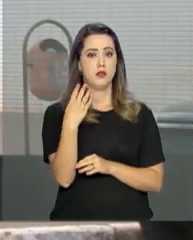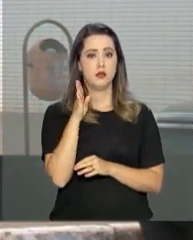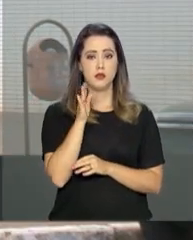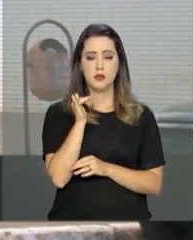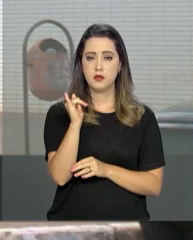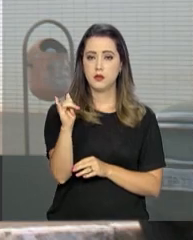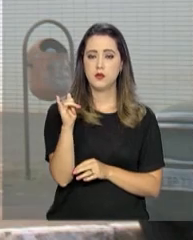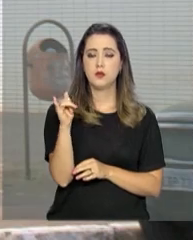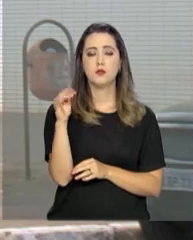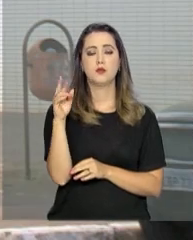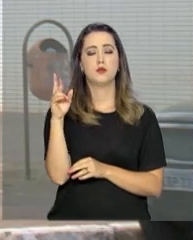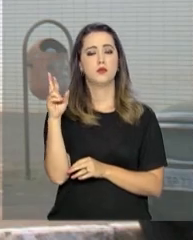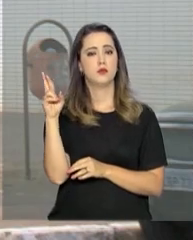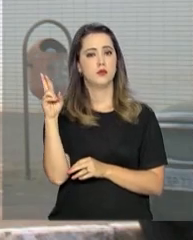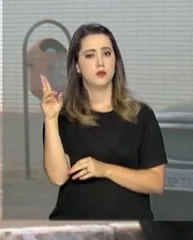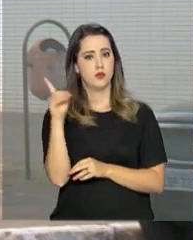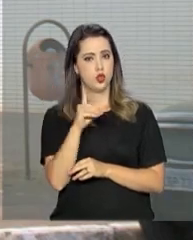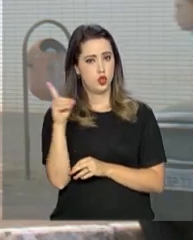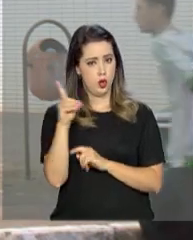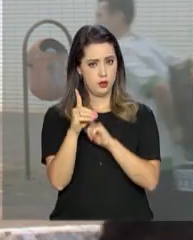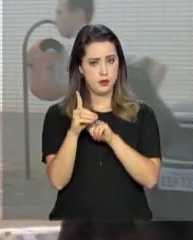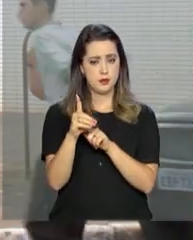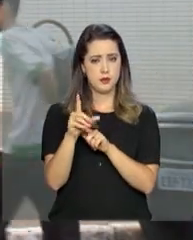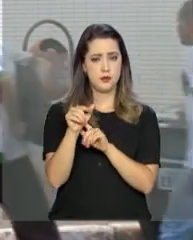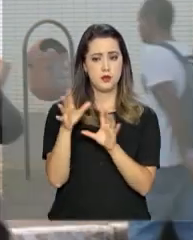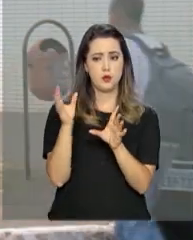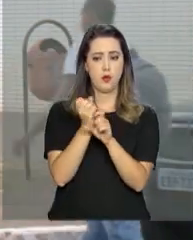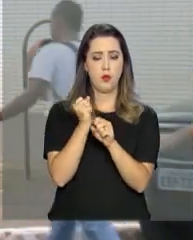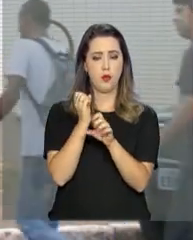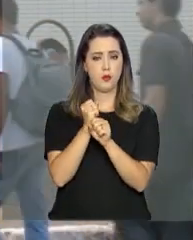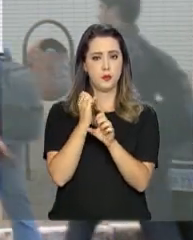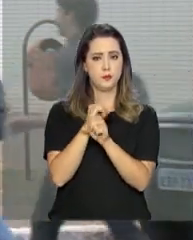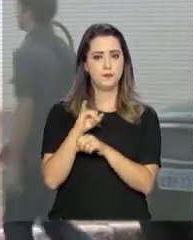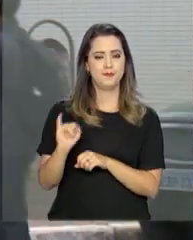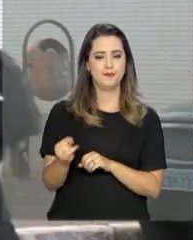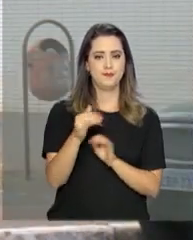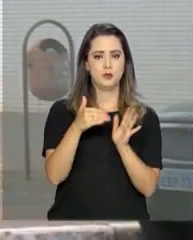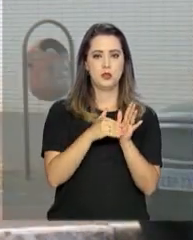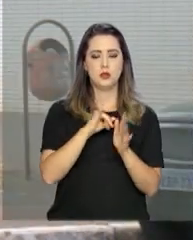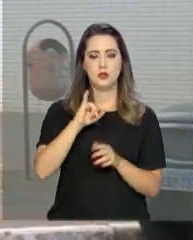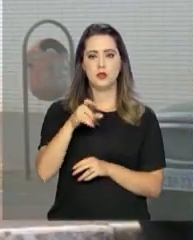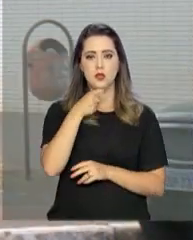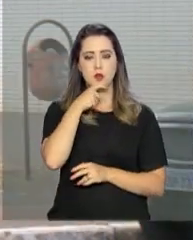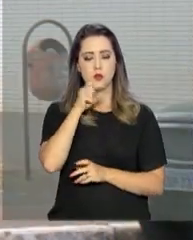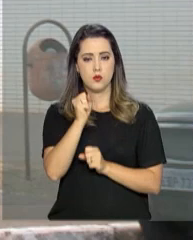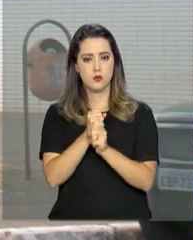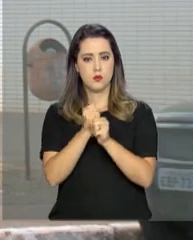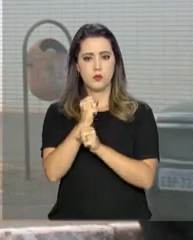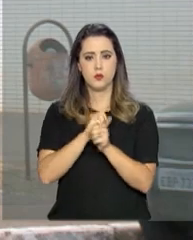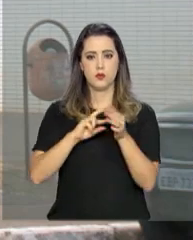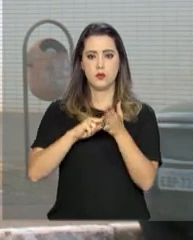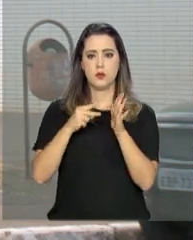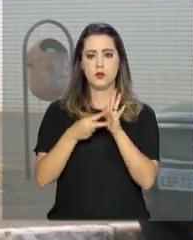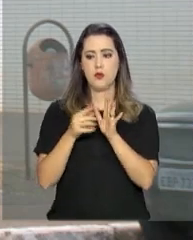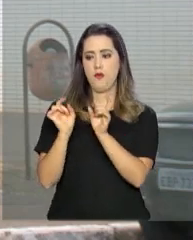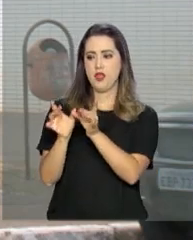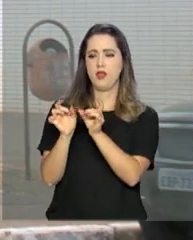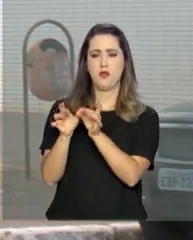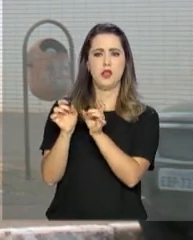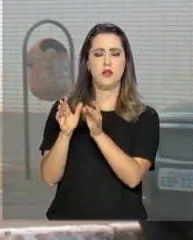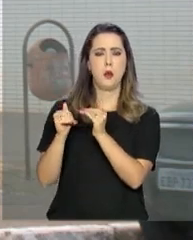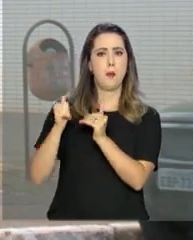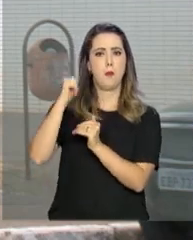e 160 milhões de dólares no acumulado de janeiro a julho deste ano. Ou seja, o país vendeu